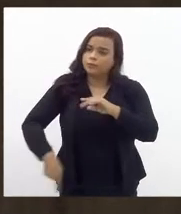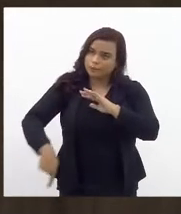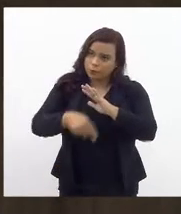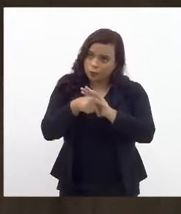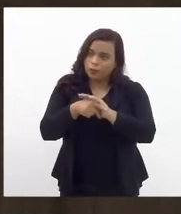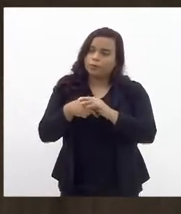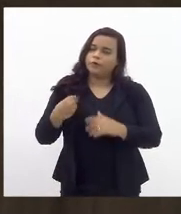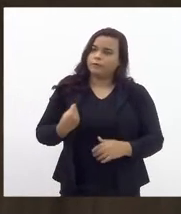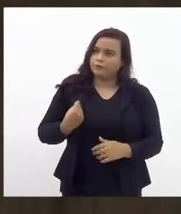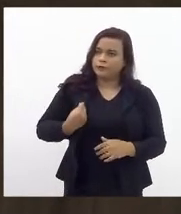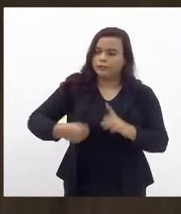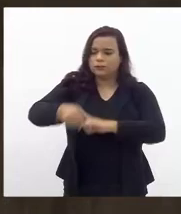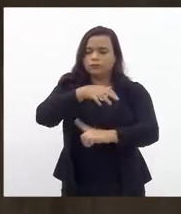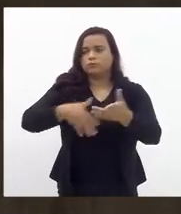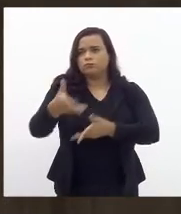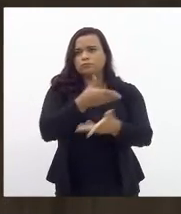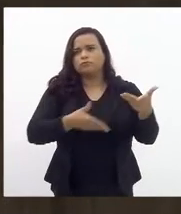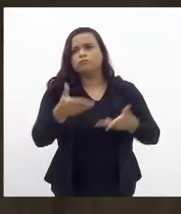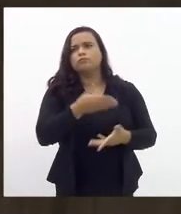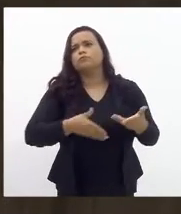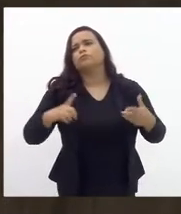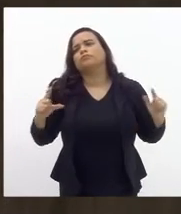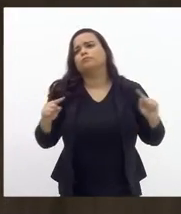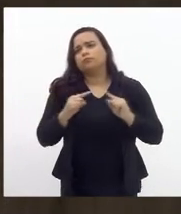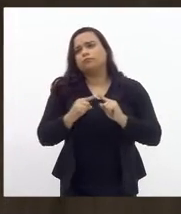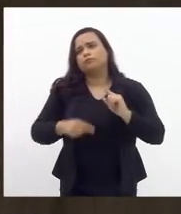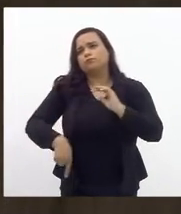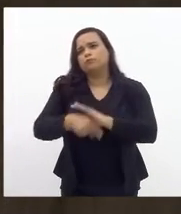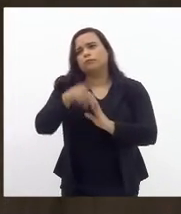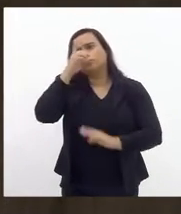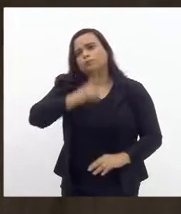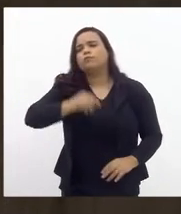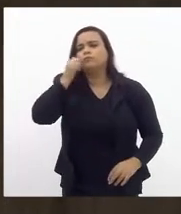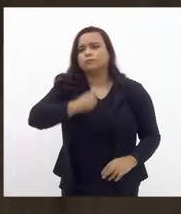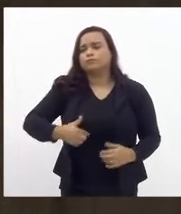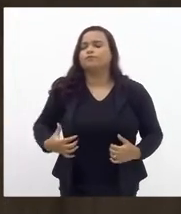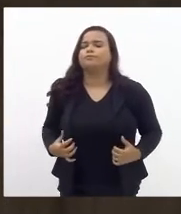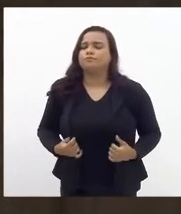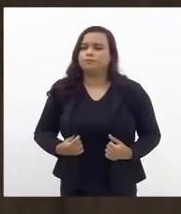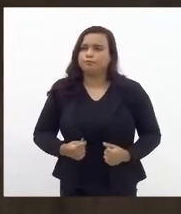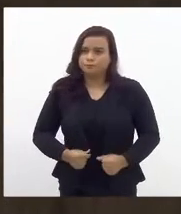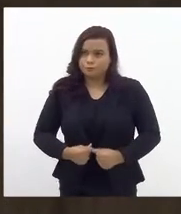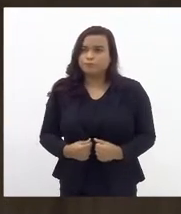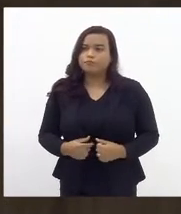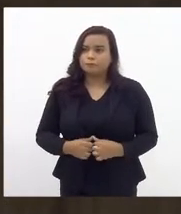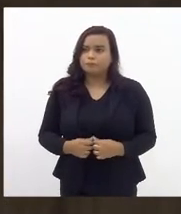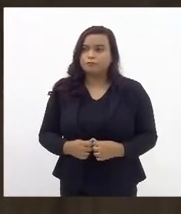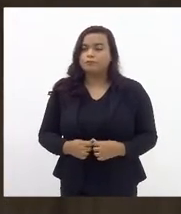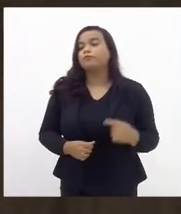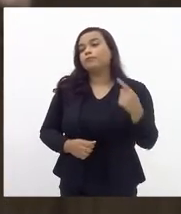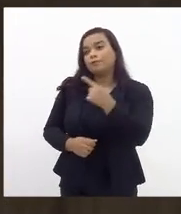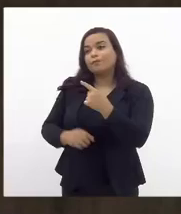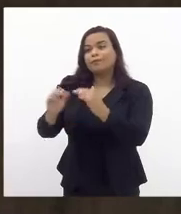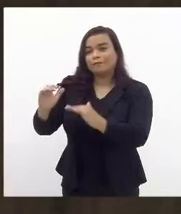à vida em sociedade que envolvam os direitos da mulher. Vossa